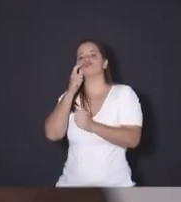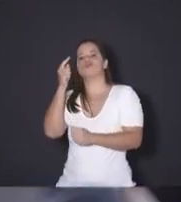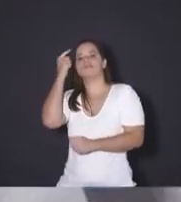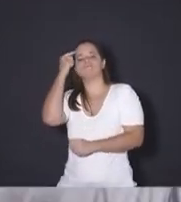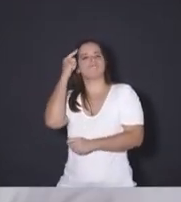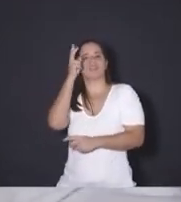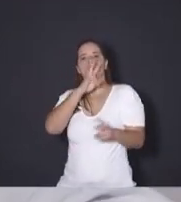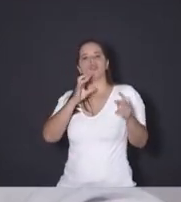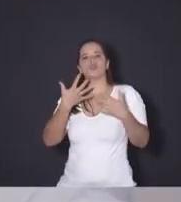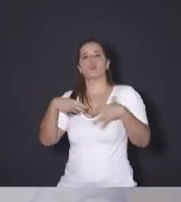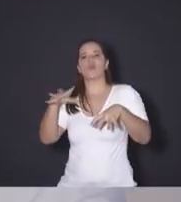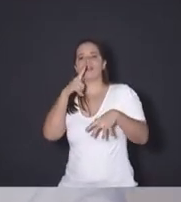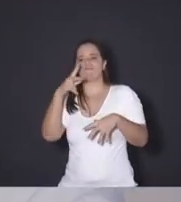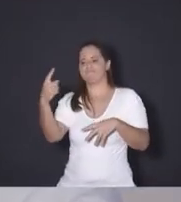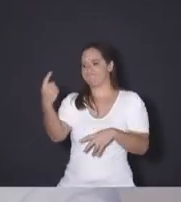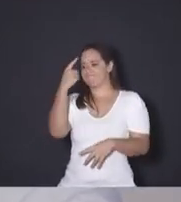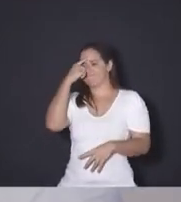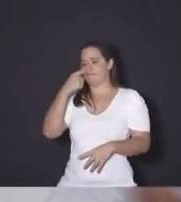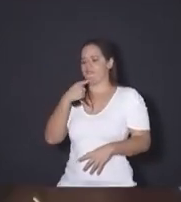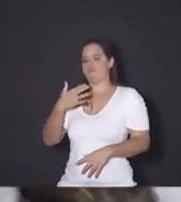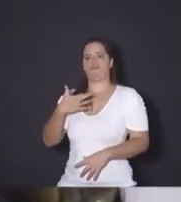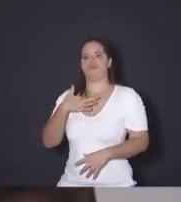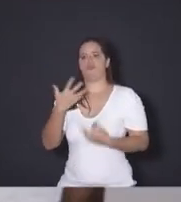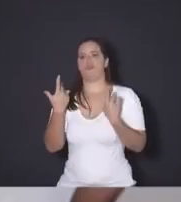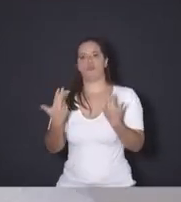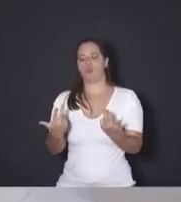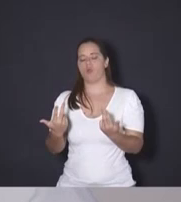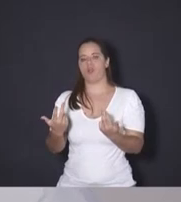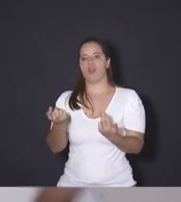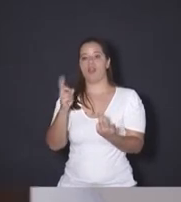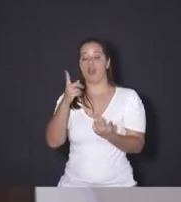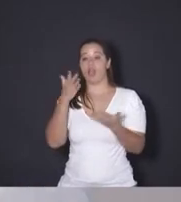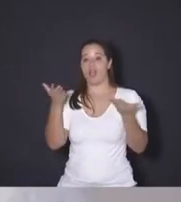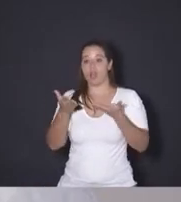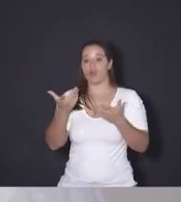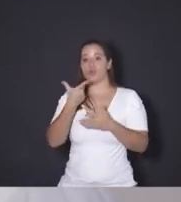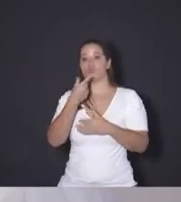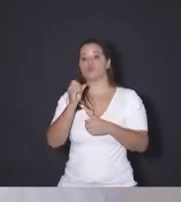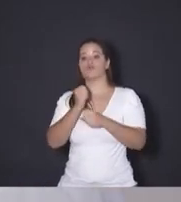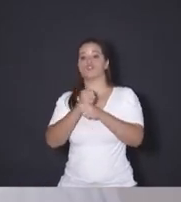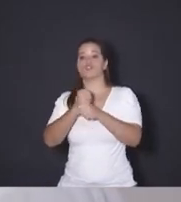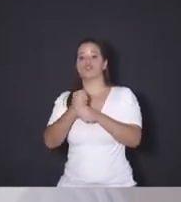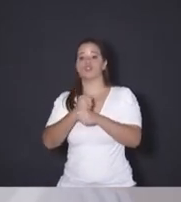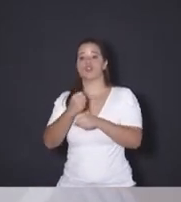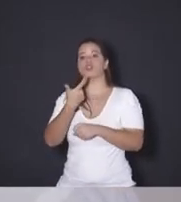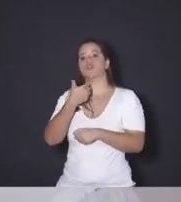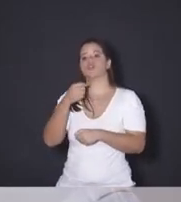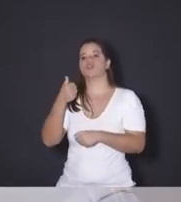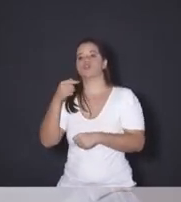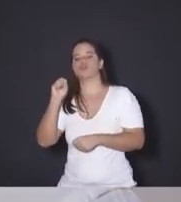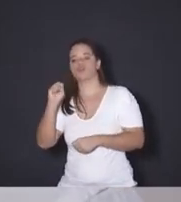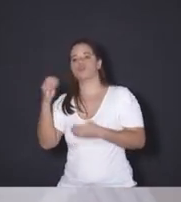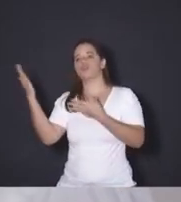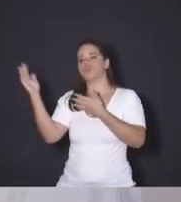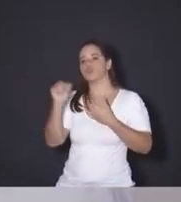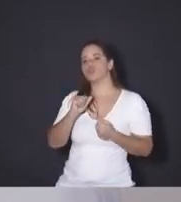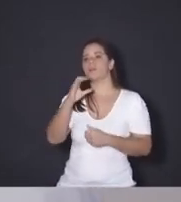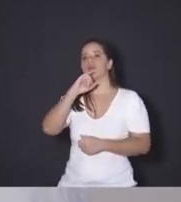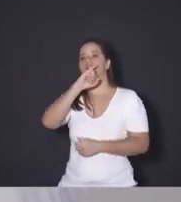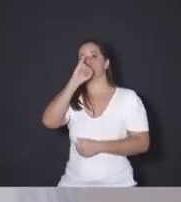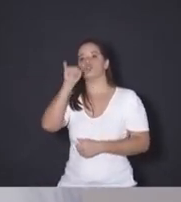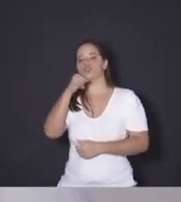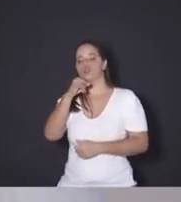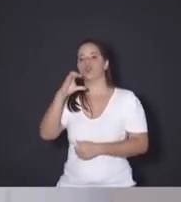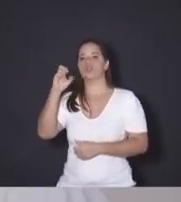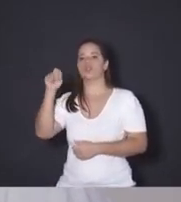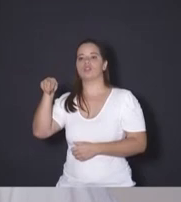eu não quero que ele tenha a minha cara apenas agora os 20 anos de 2018 eu convidei dj cunha que durante anos